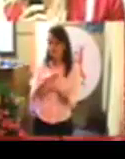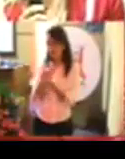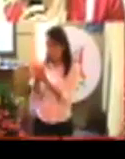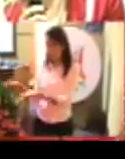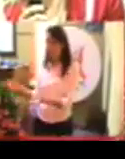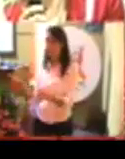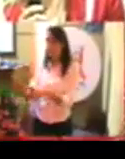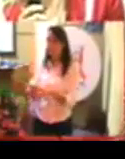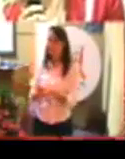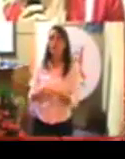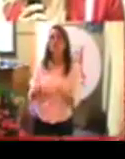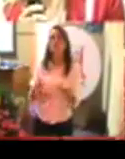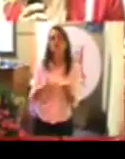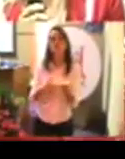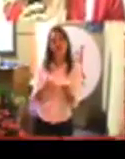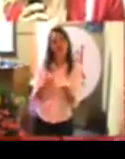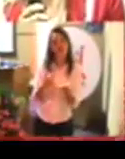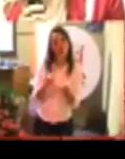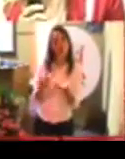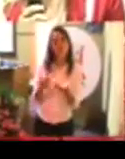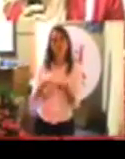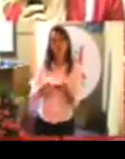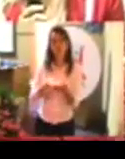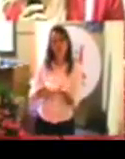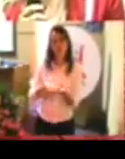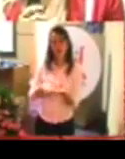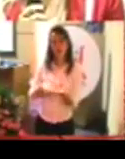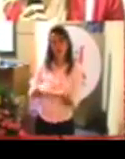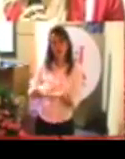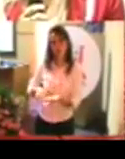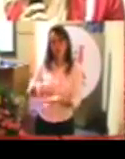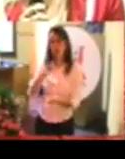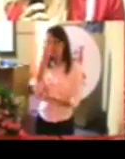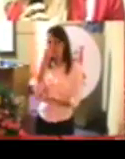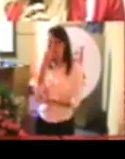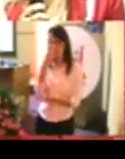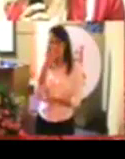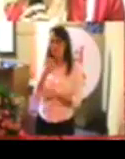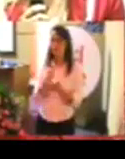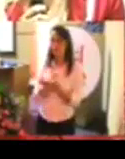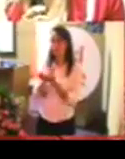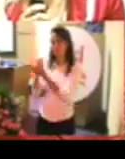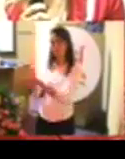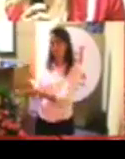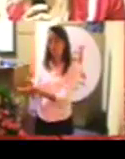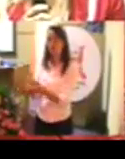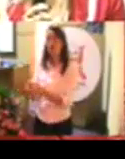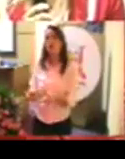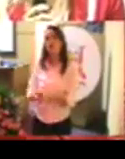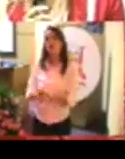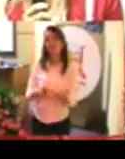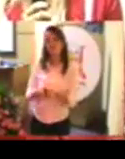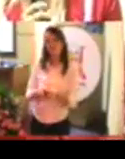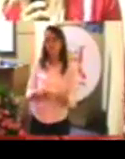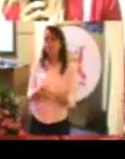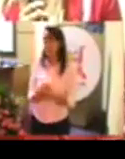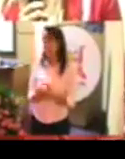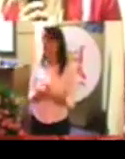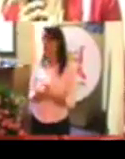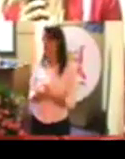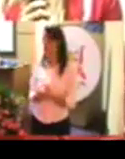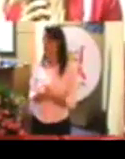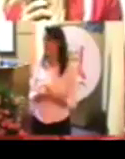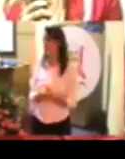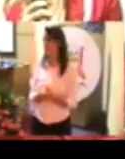mandar, que também a Câmara Municipal disponibilize para nós, lá na gráfica do Senado,